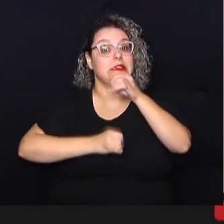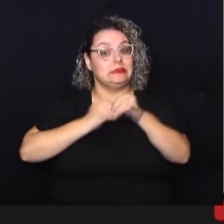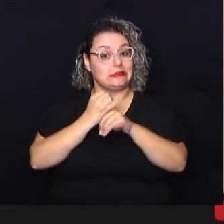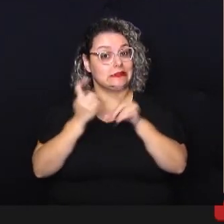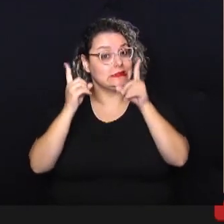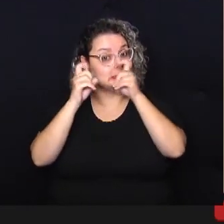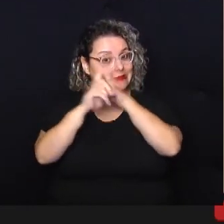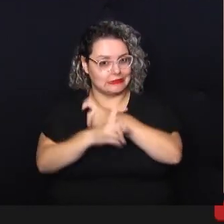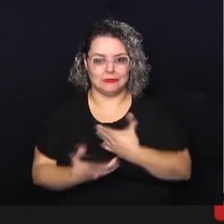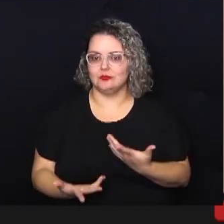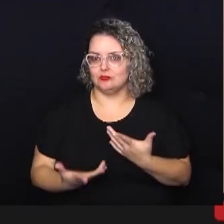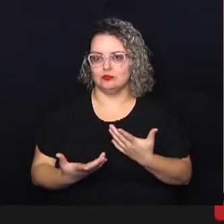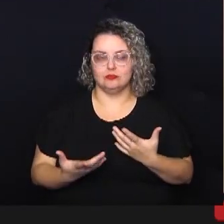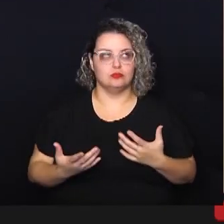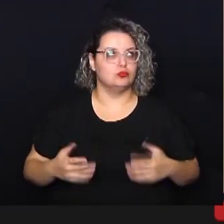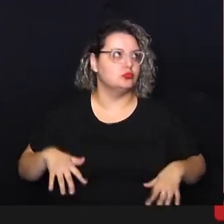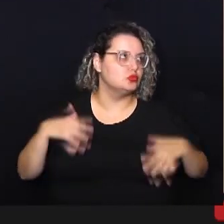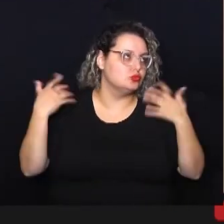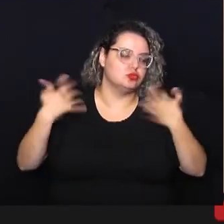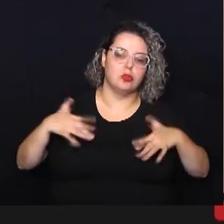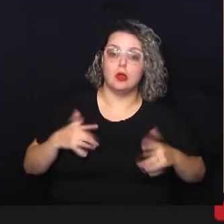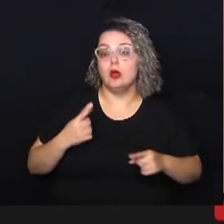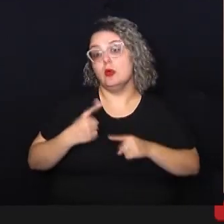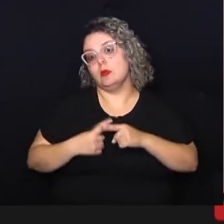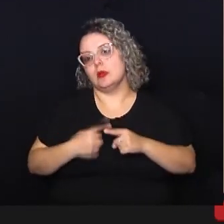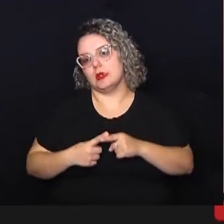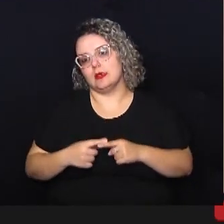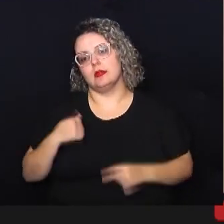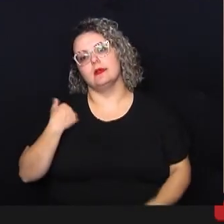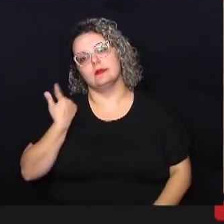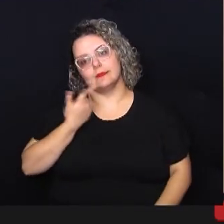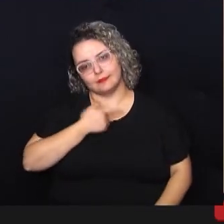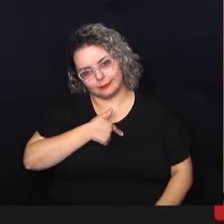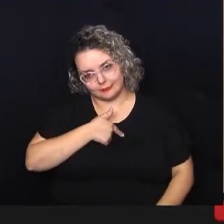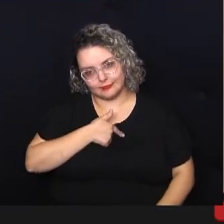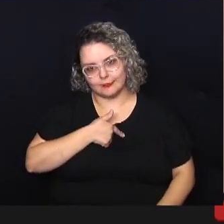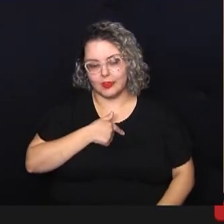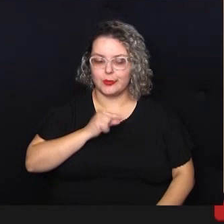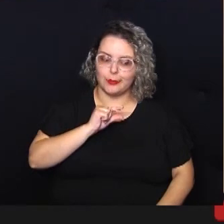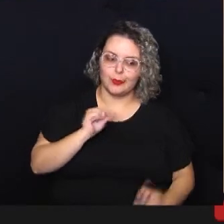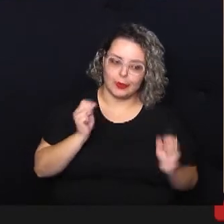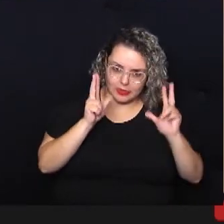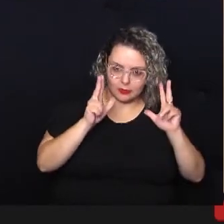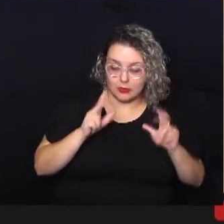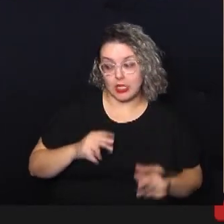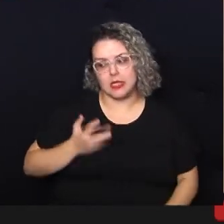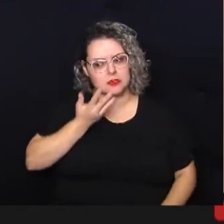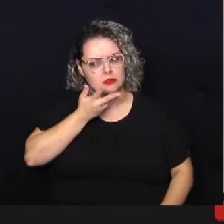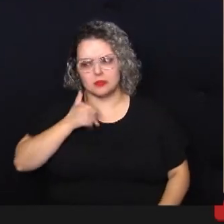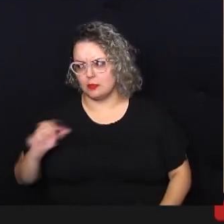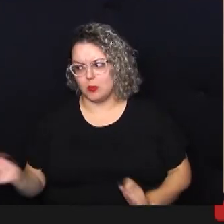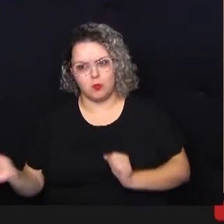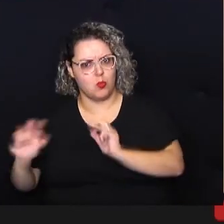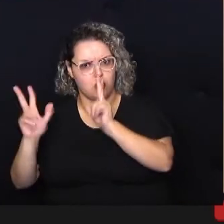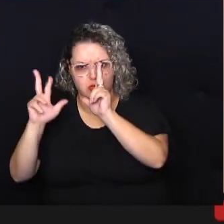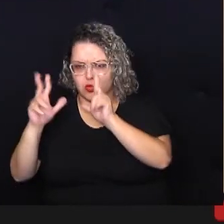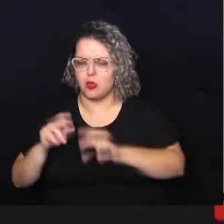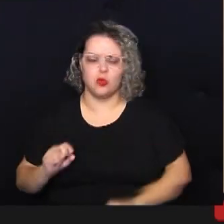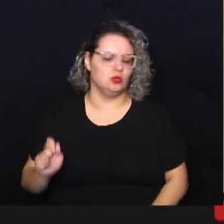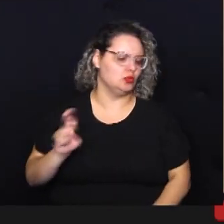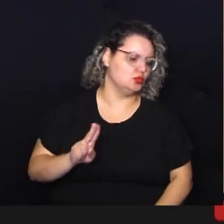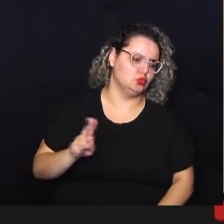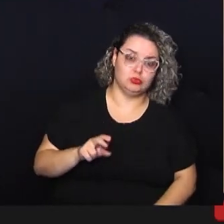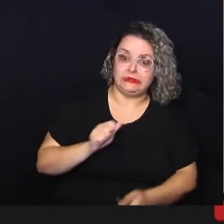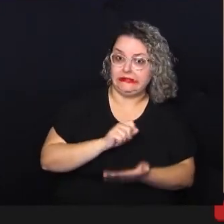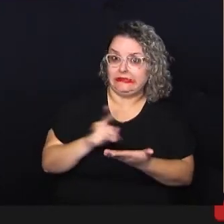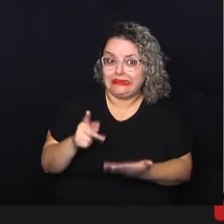isso absurdamente. Primeiro porque eles são mais espertos que a gente na internet, né? Eles são nativos. Então, eles sabem os aplicativos que a gente nem